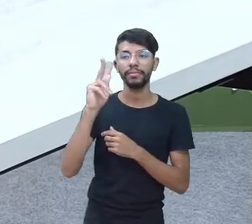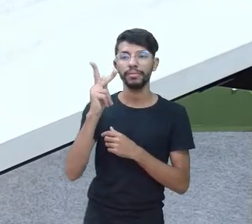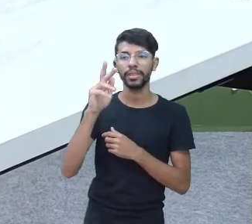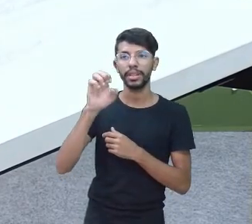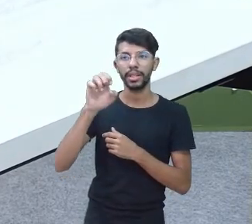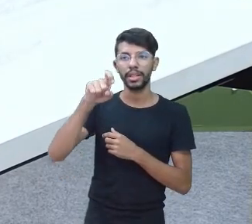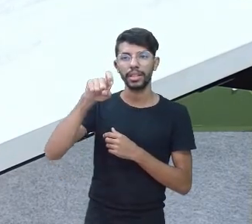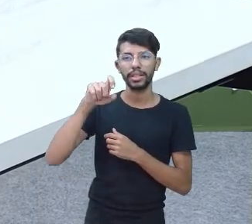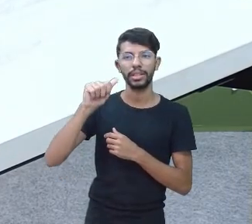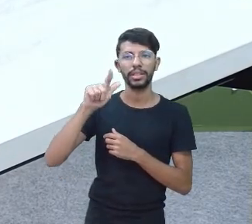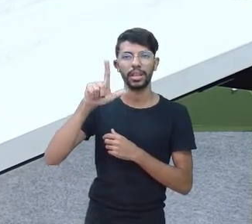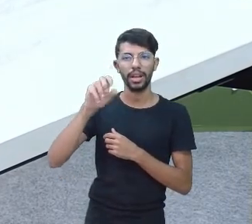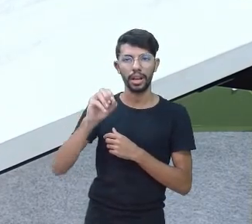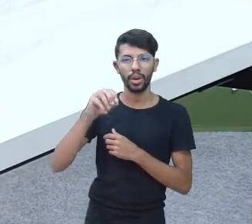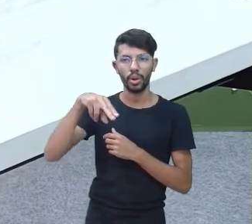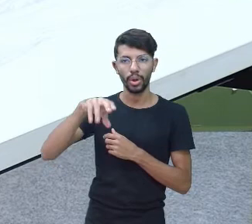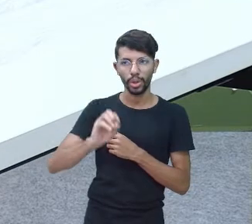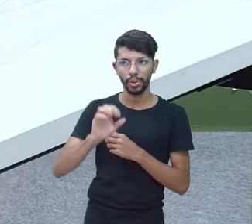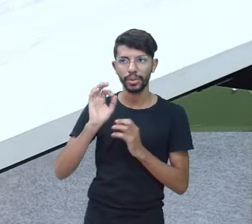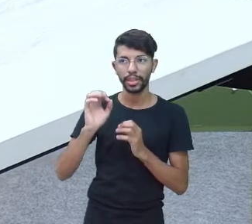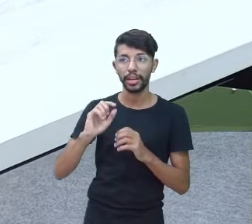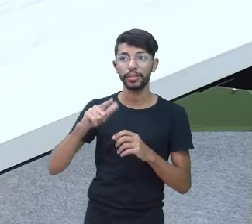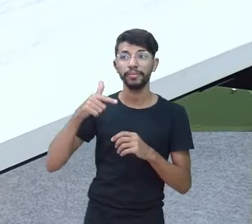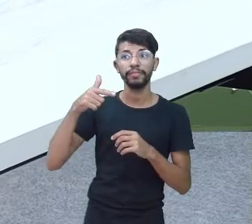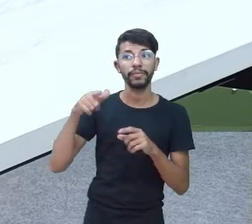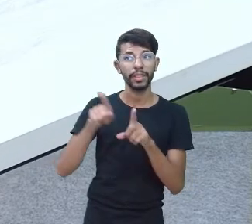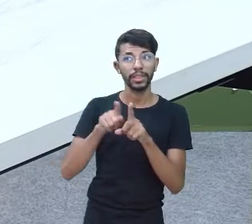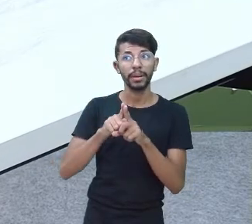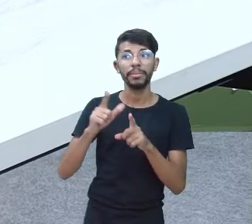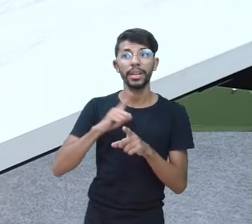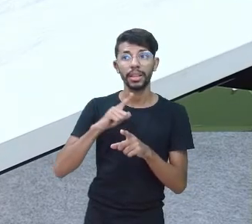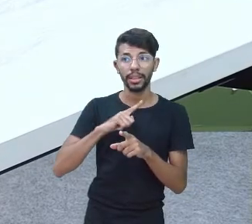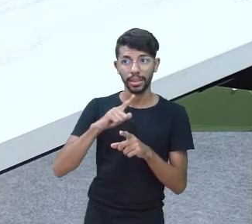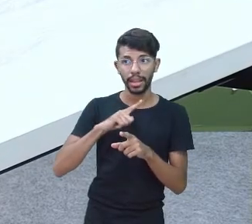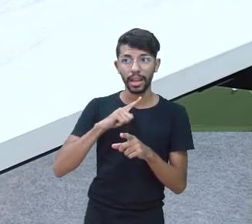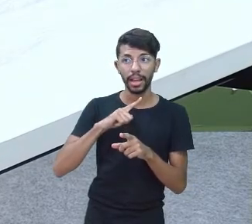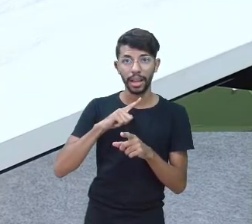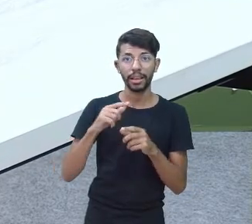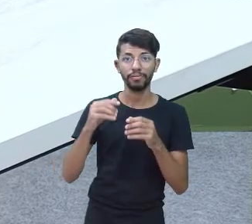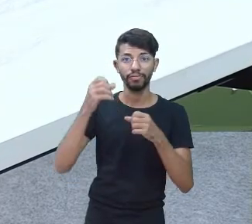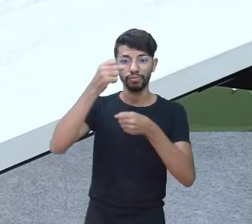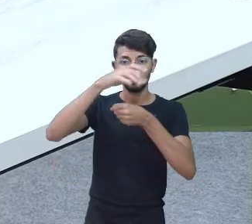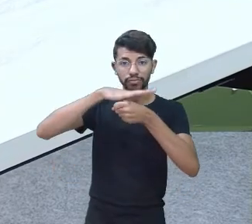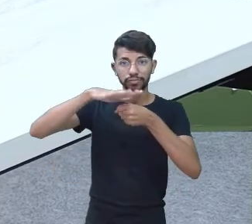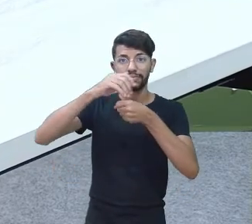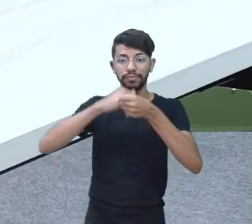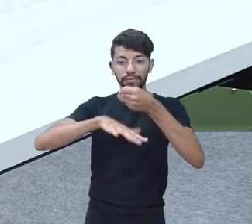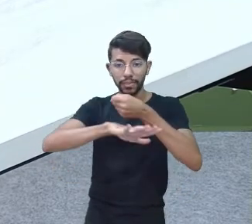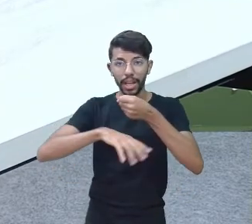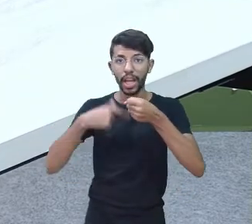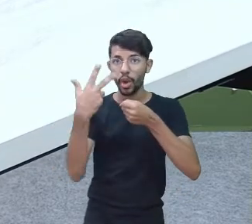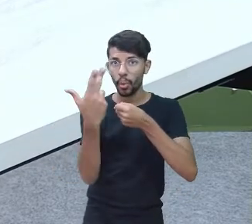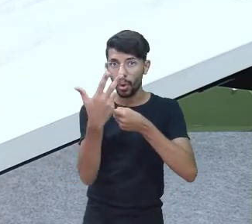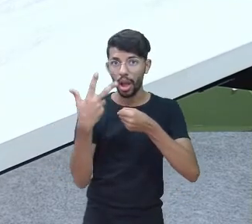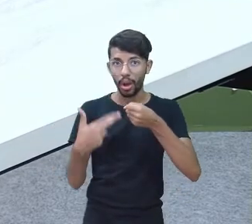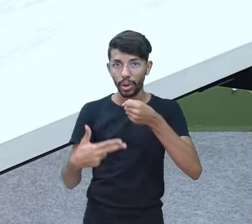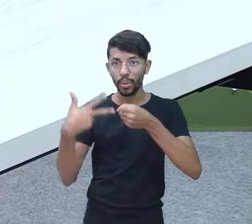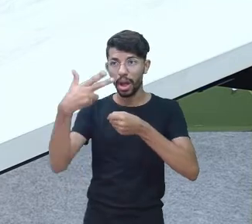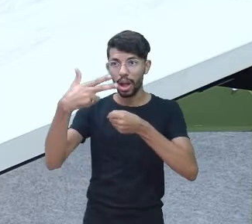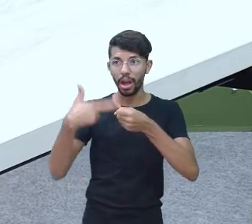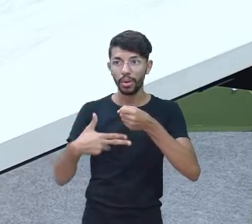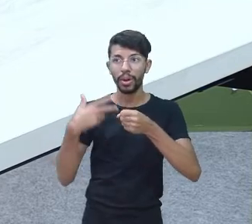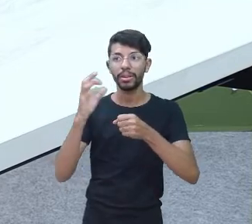vendo? Do outro lado também tem um hexágono idêntico a ele. E aí a gente tem que as